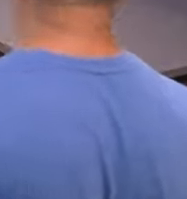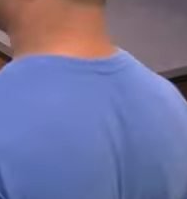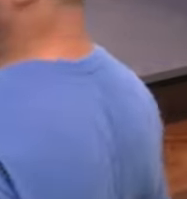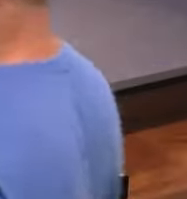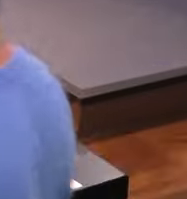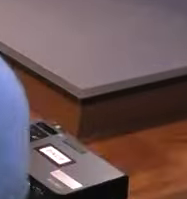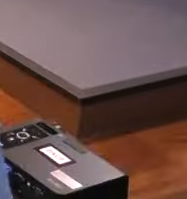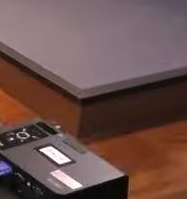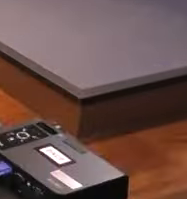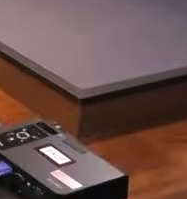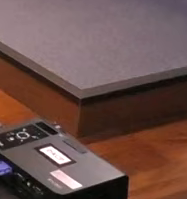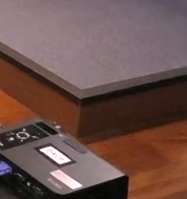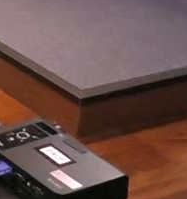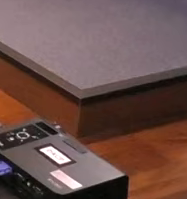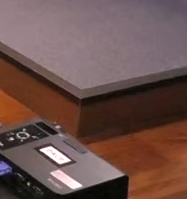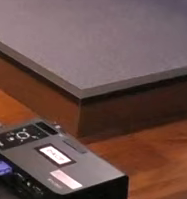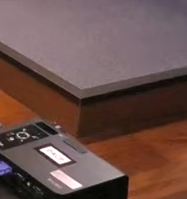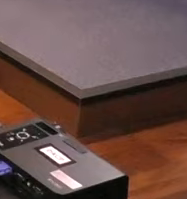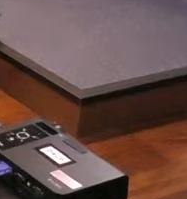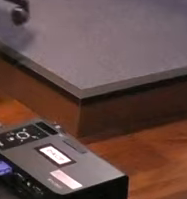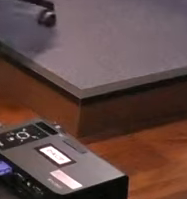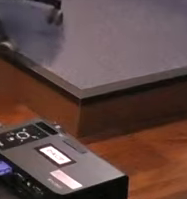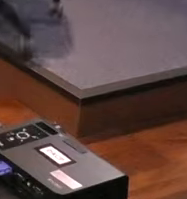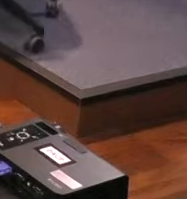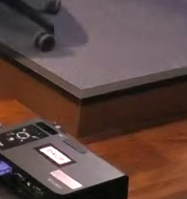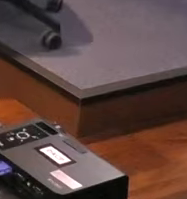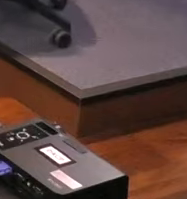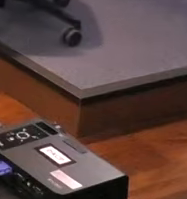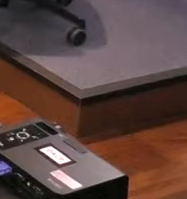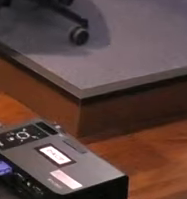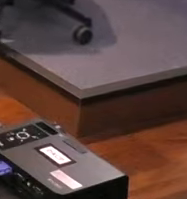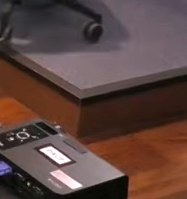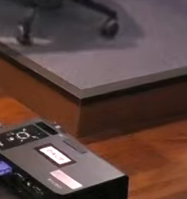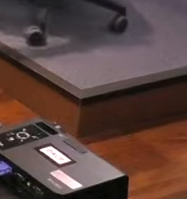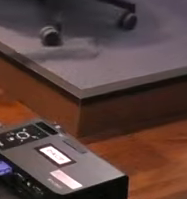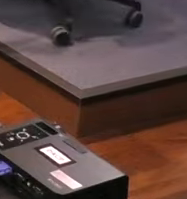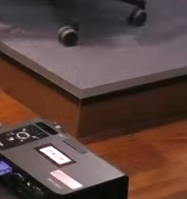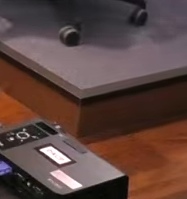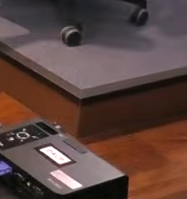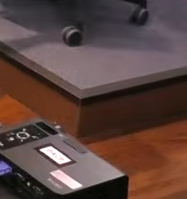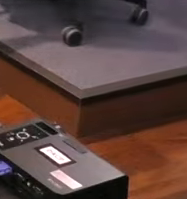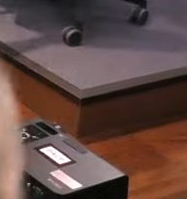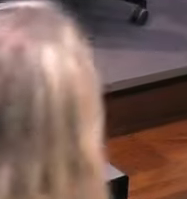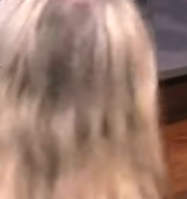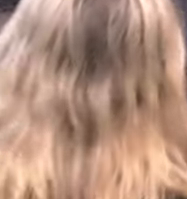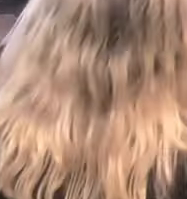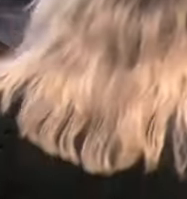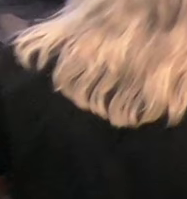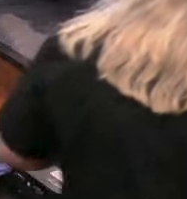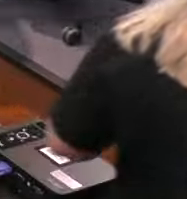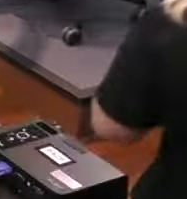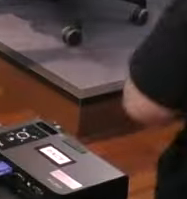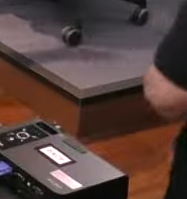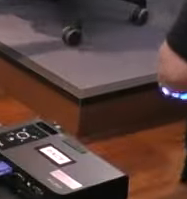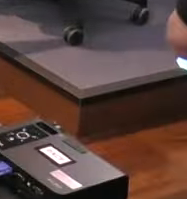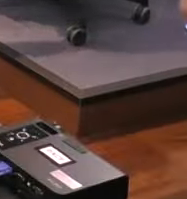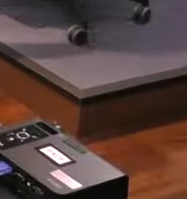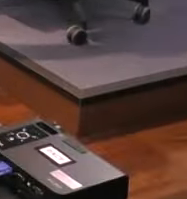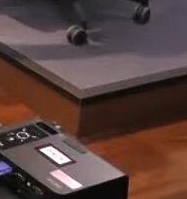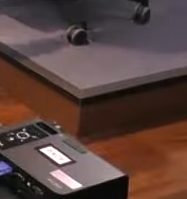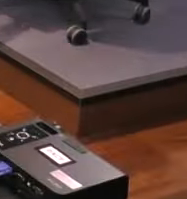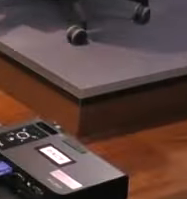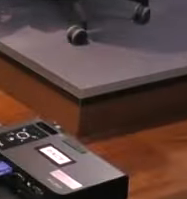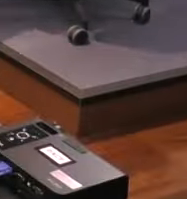Hoje nós... Eu estou aqui acompanhado de dois colegas meus superintendentes, que já foram apresentados, o João Paulo e o Keyson, então, para a gente poder prestar